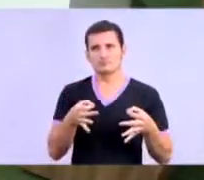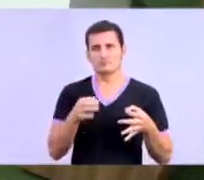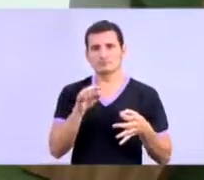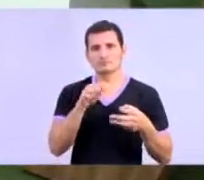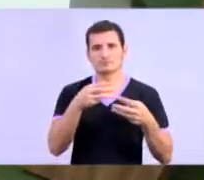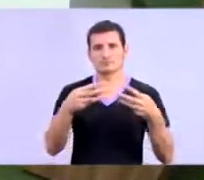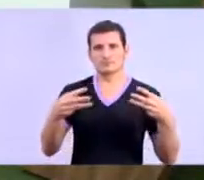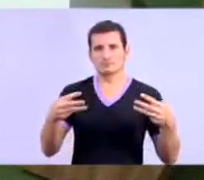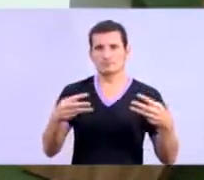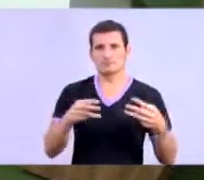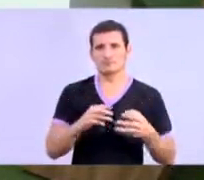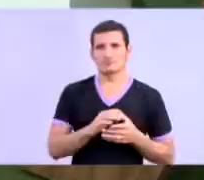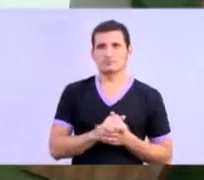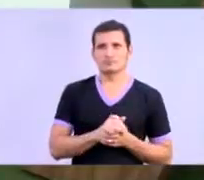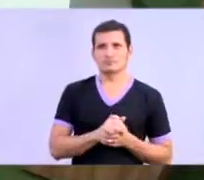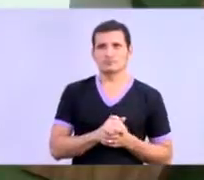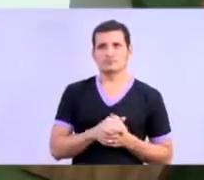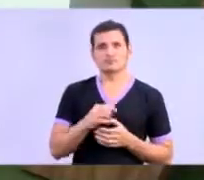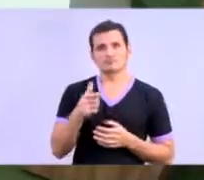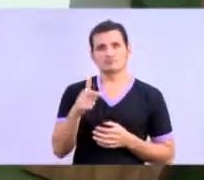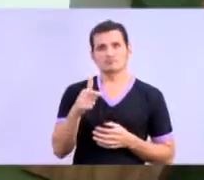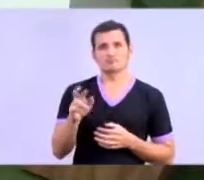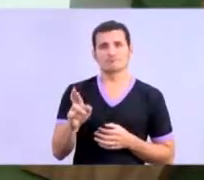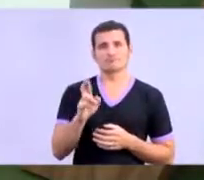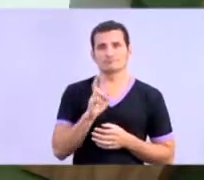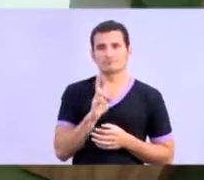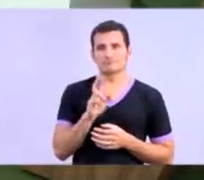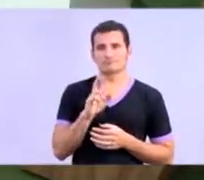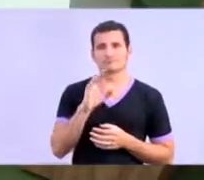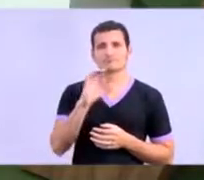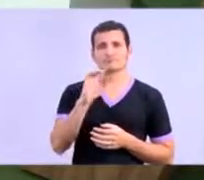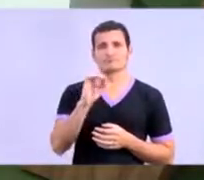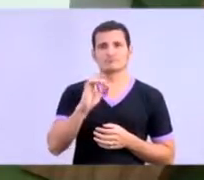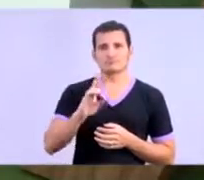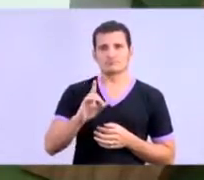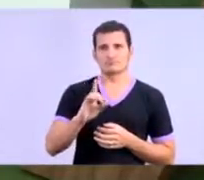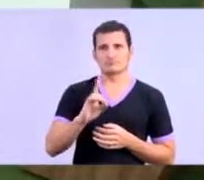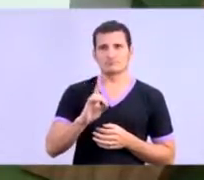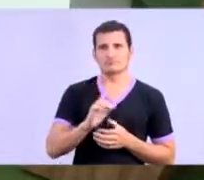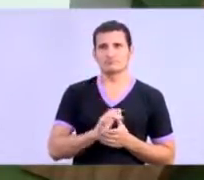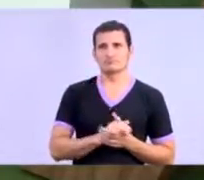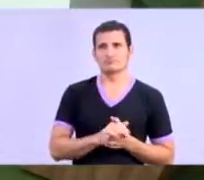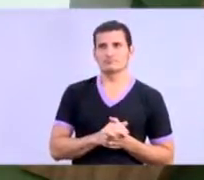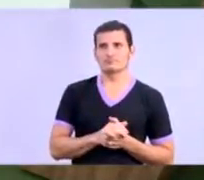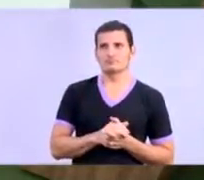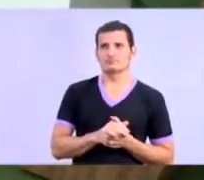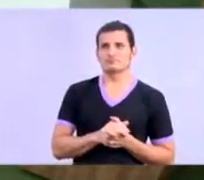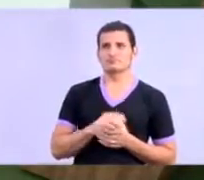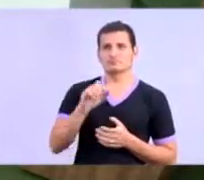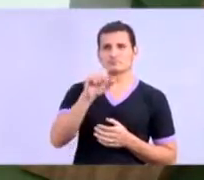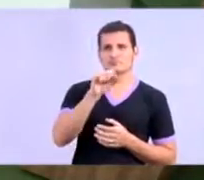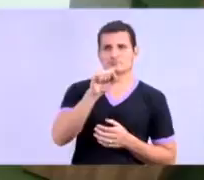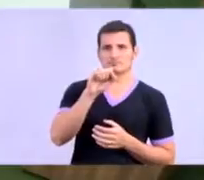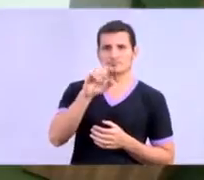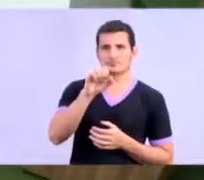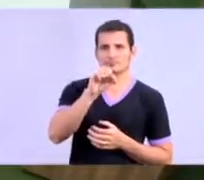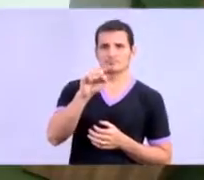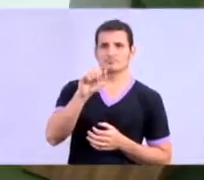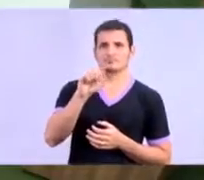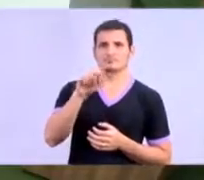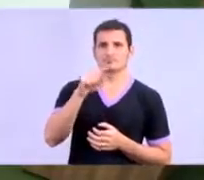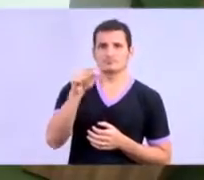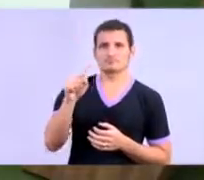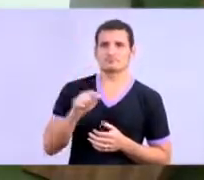rede, né? Então a gente não teve esse retorno da Exatamente. Codificação, ok. Que seria, no caso, a sessão, né? A sessão, seria, exato. No caso, a